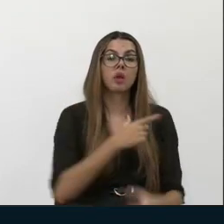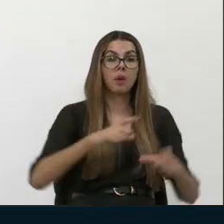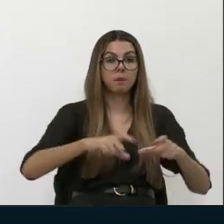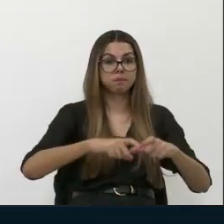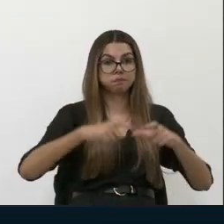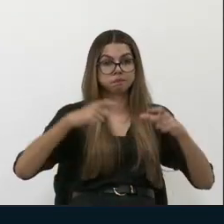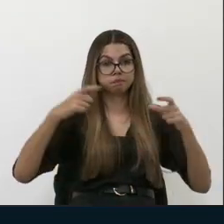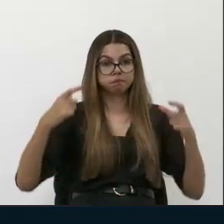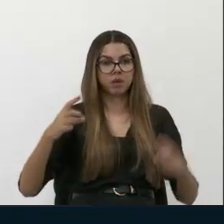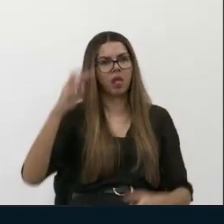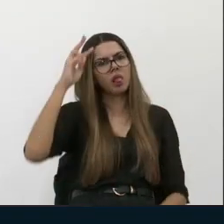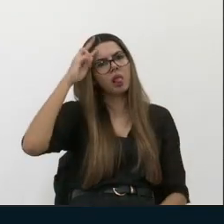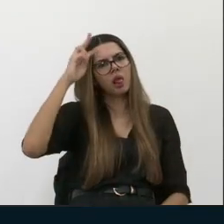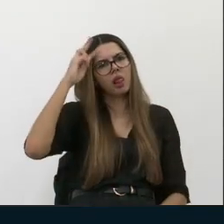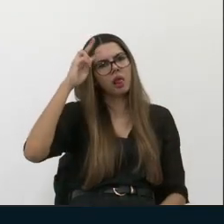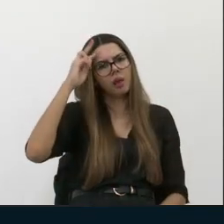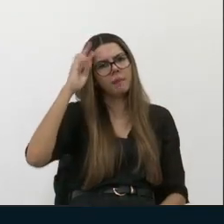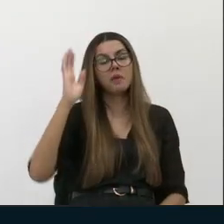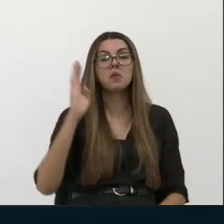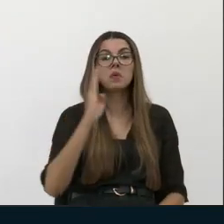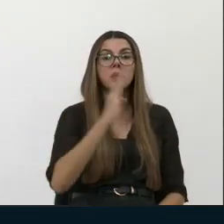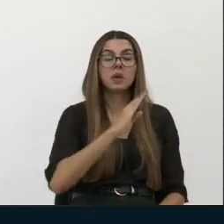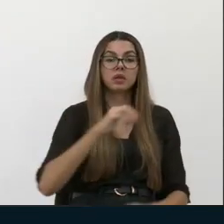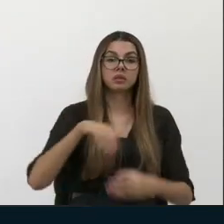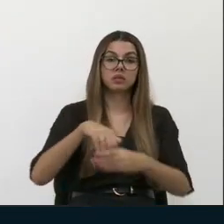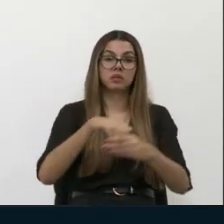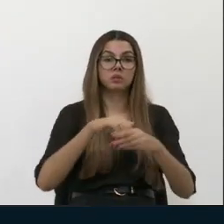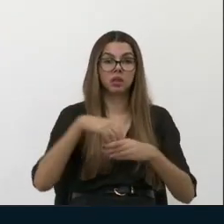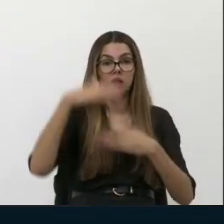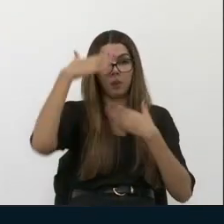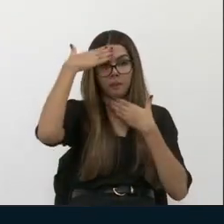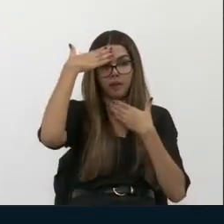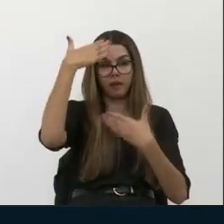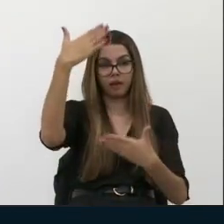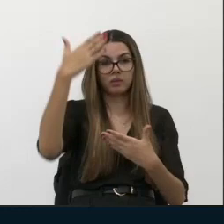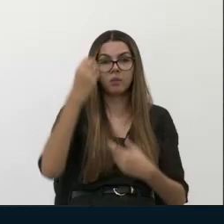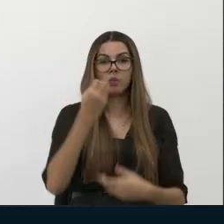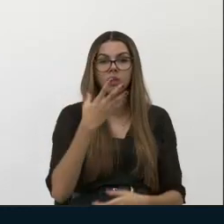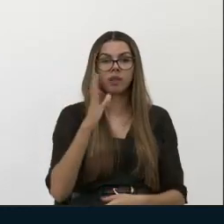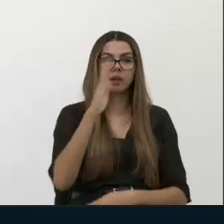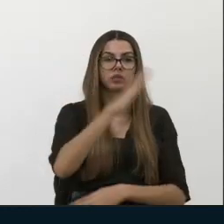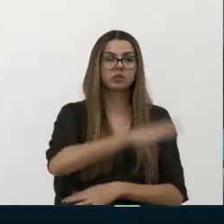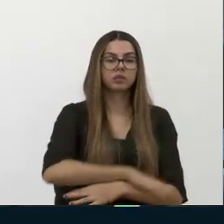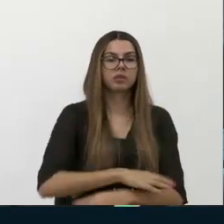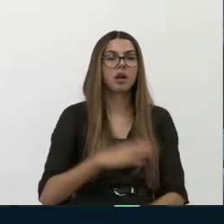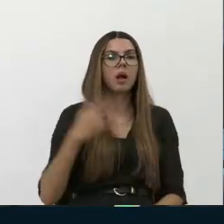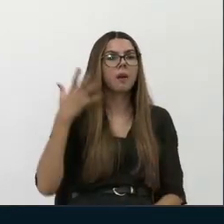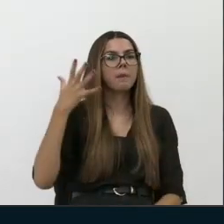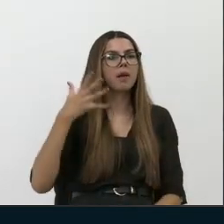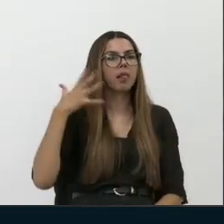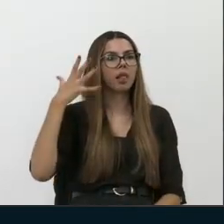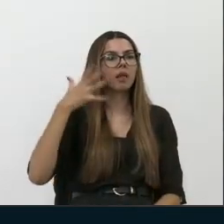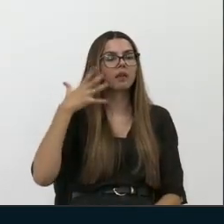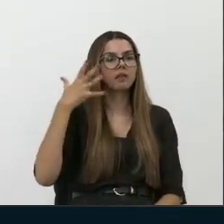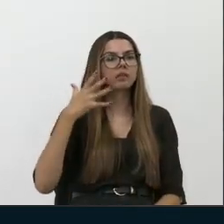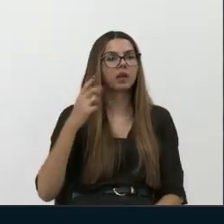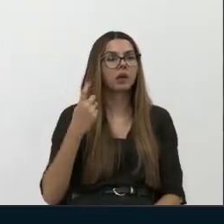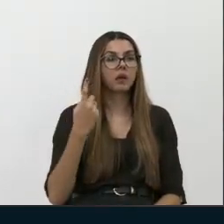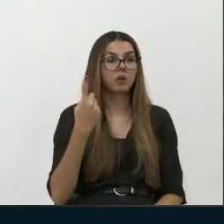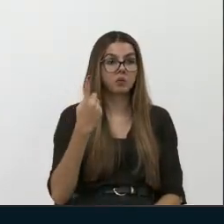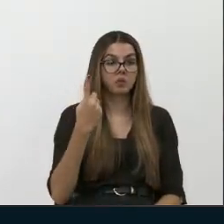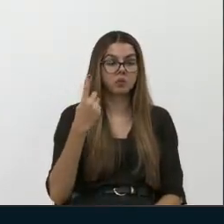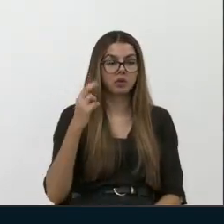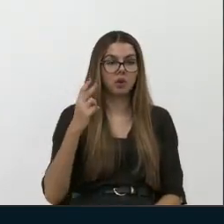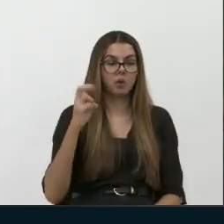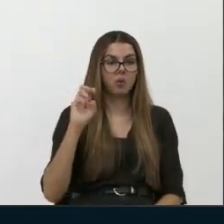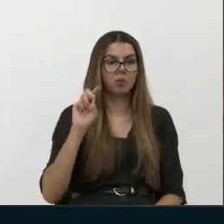dos Pimentas na época da eleição. Então, muito obrigado, uma boa tarde a todos. Com a palavra, pelo artigo 151,